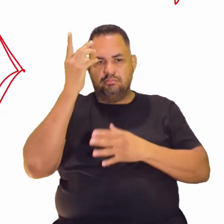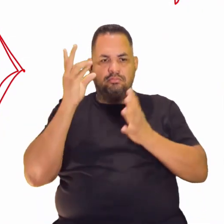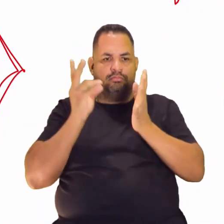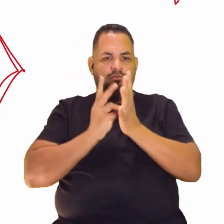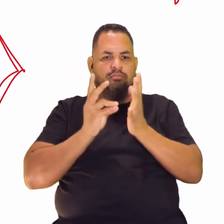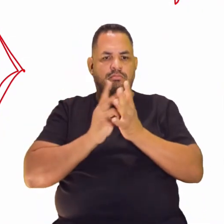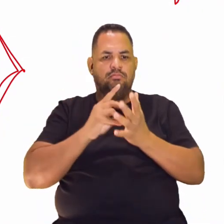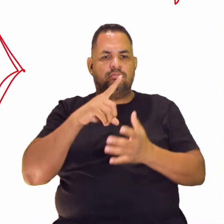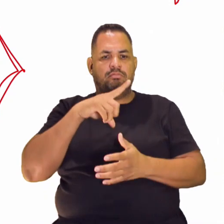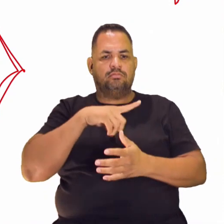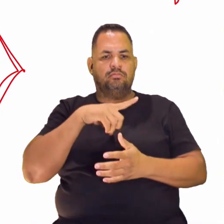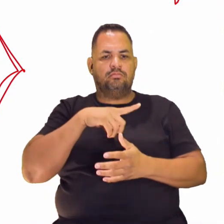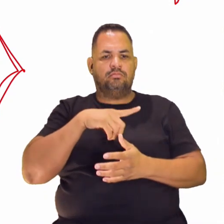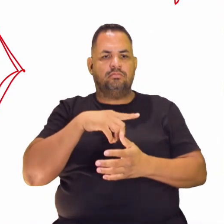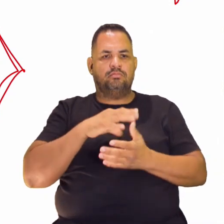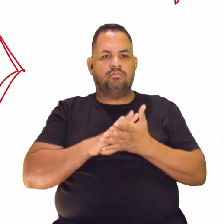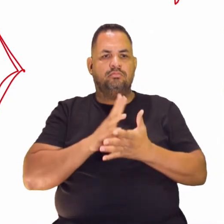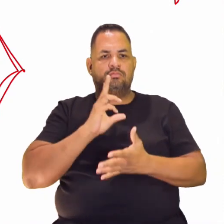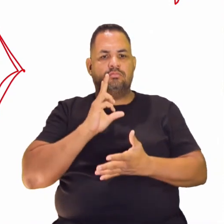indígenas